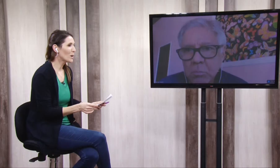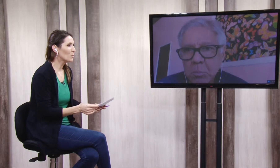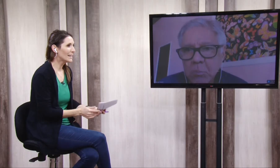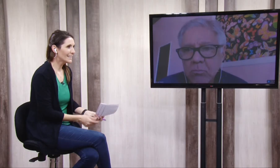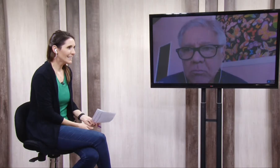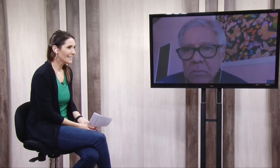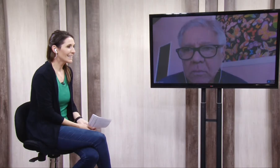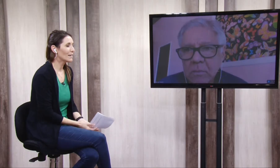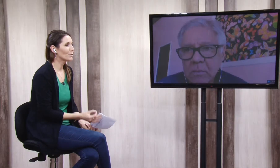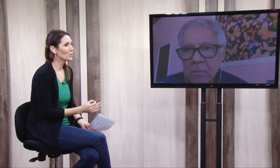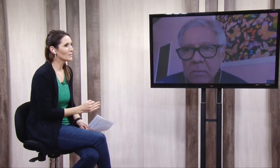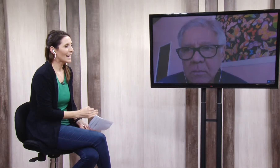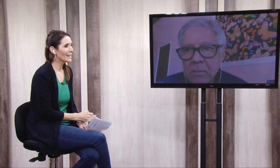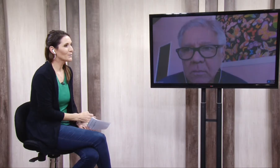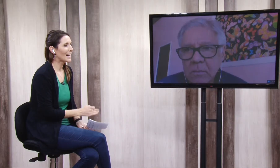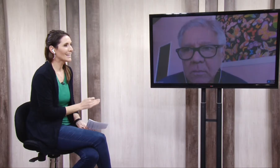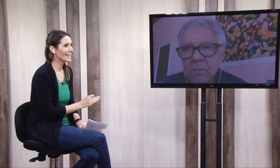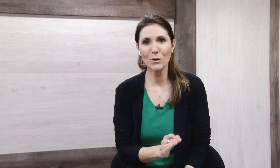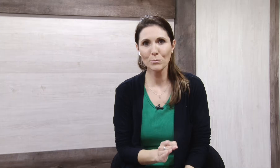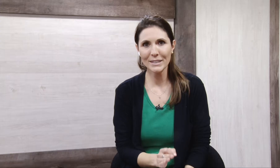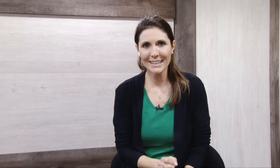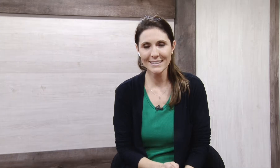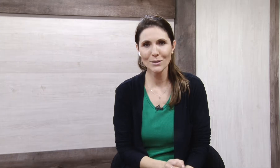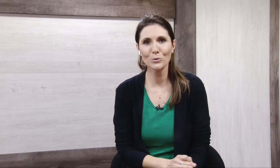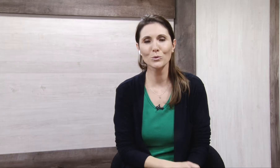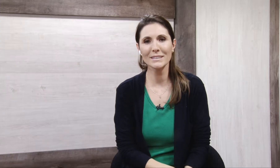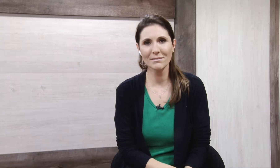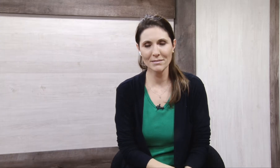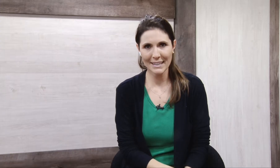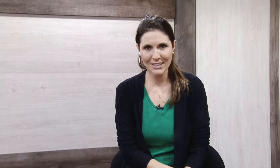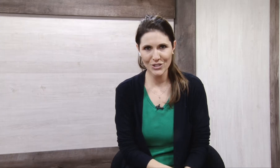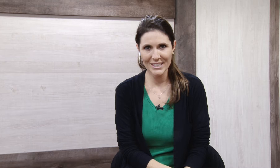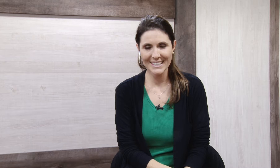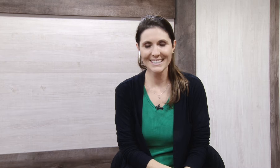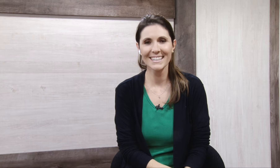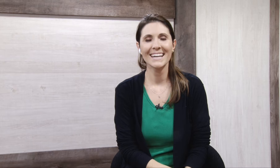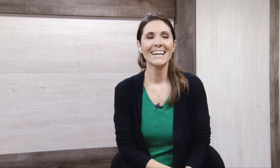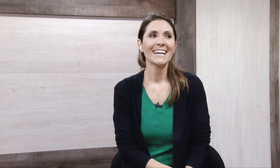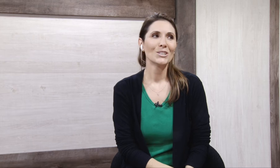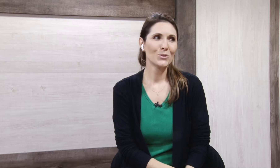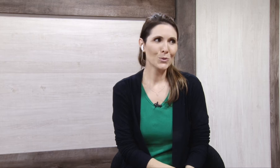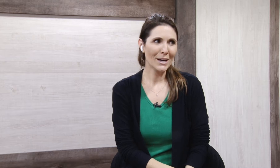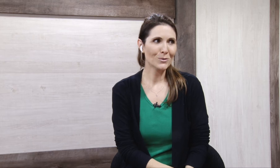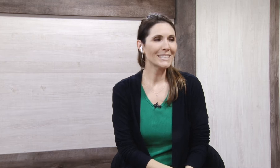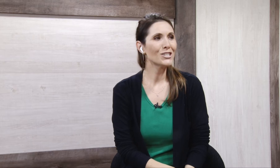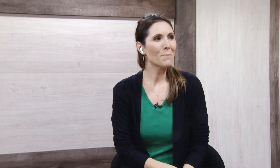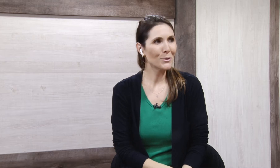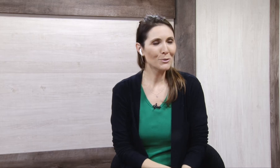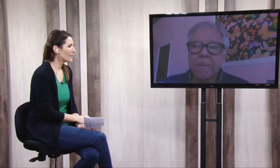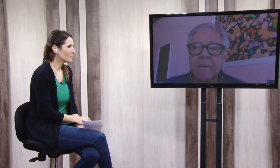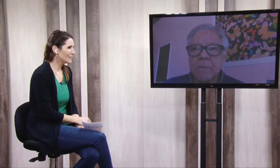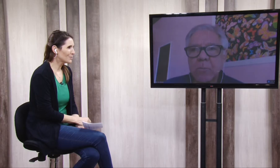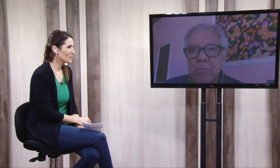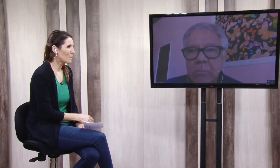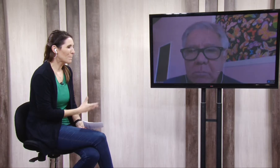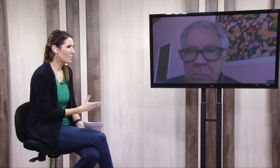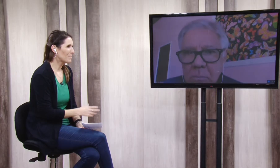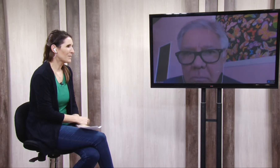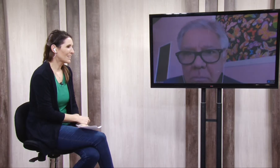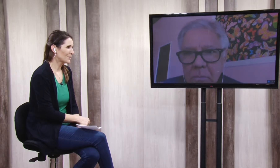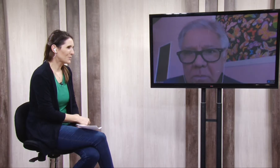do João Erni, que ele é voluntário na área da comunicação do CVV Caxias. João, seja muito